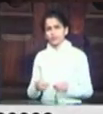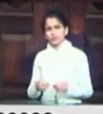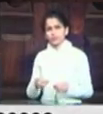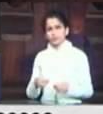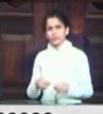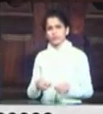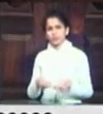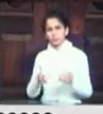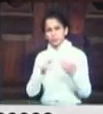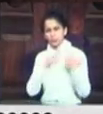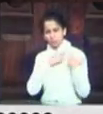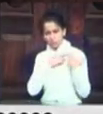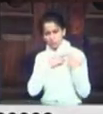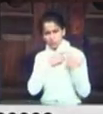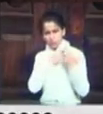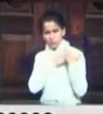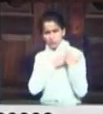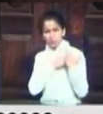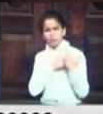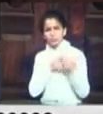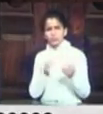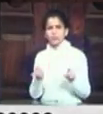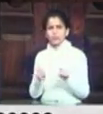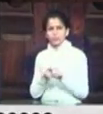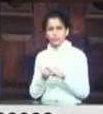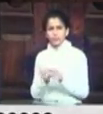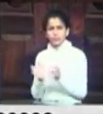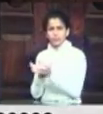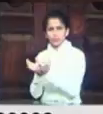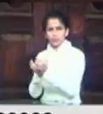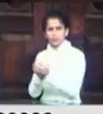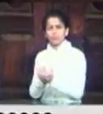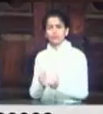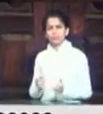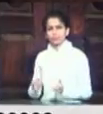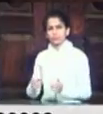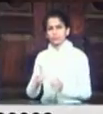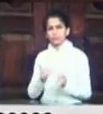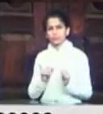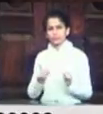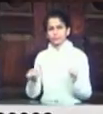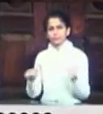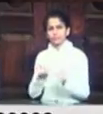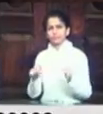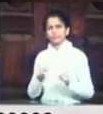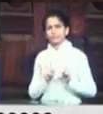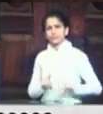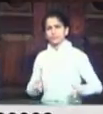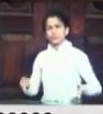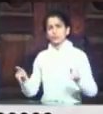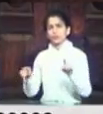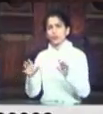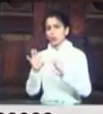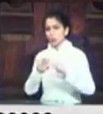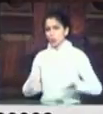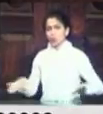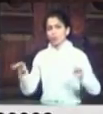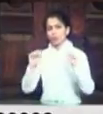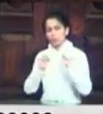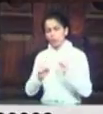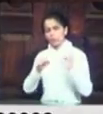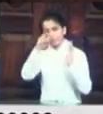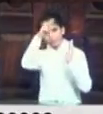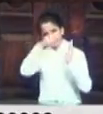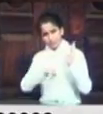dos servidores públicos, e todas têm acesso ao Diário Oficial, que elas